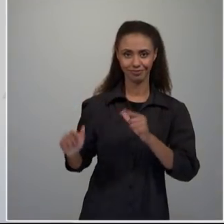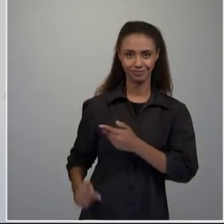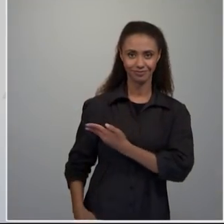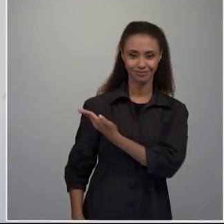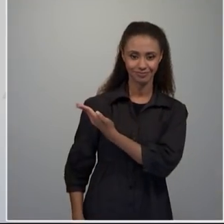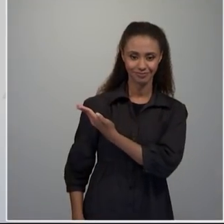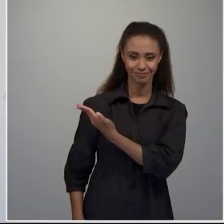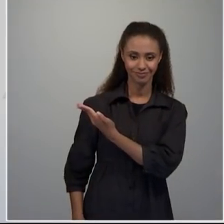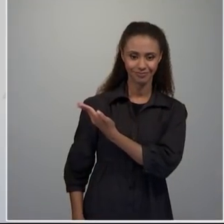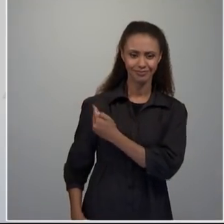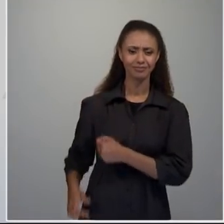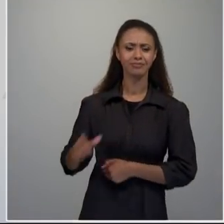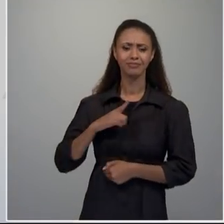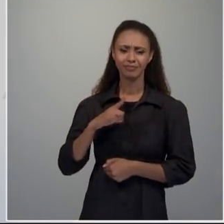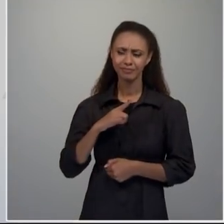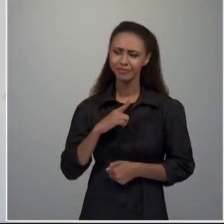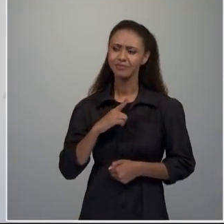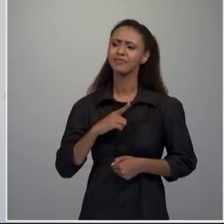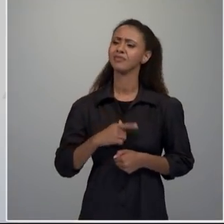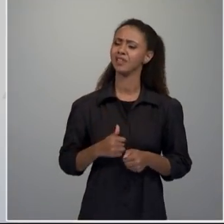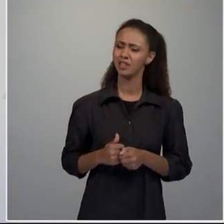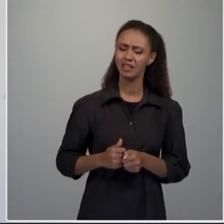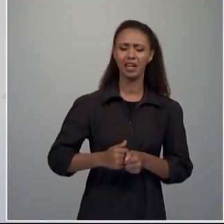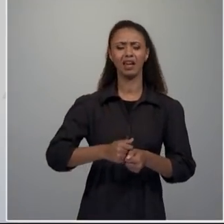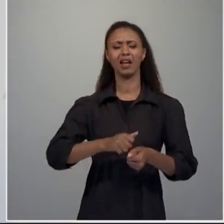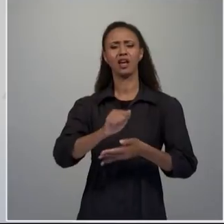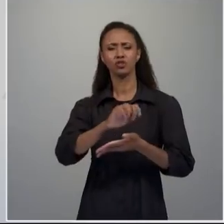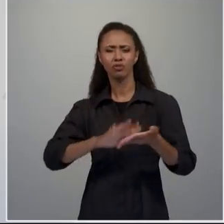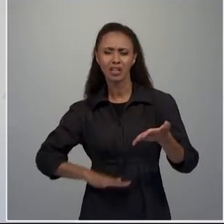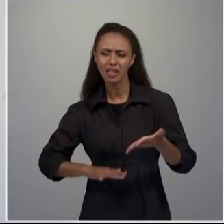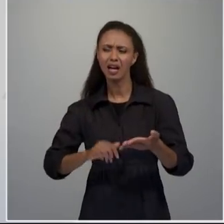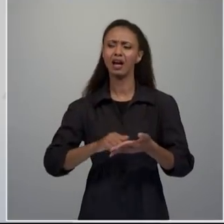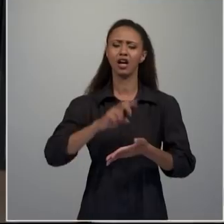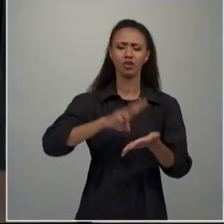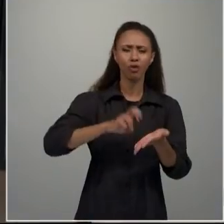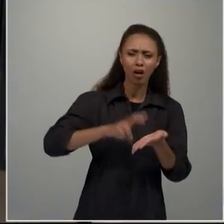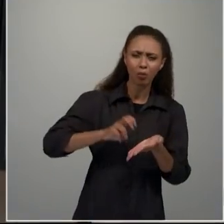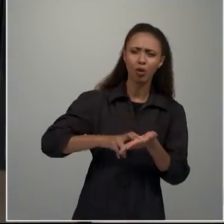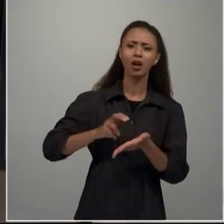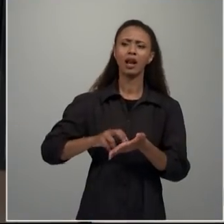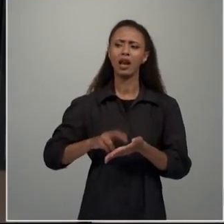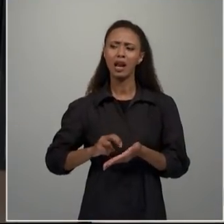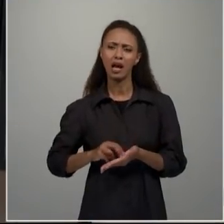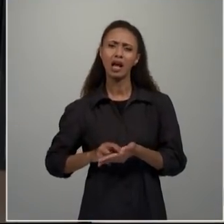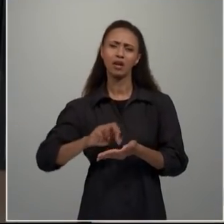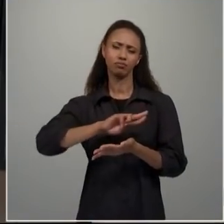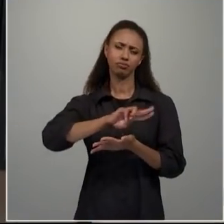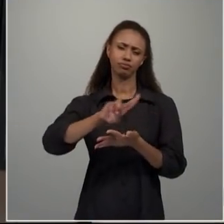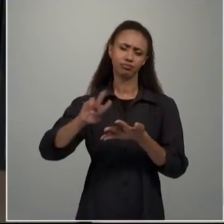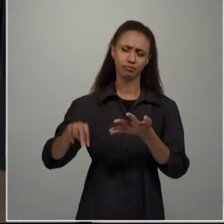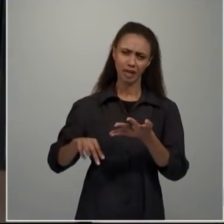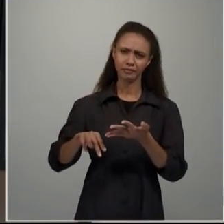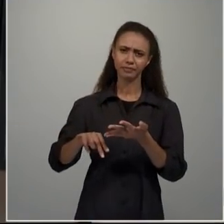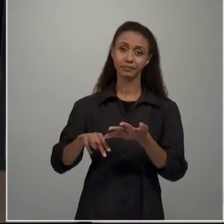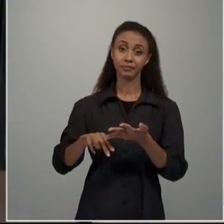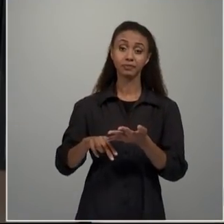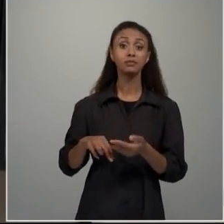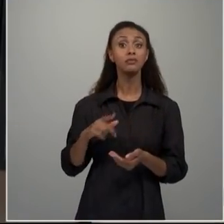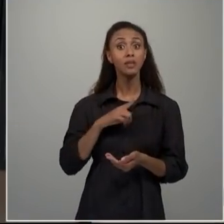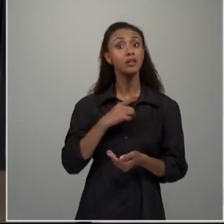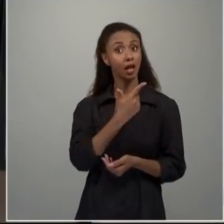vocabulário playlist quando você vai tocar bulário minhas lições se você quiser continuar a fazer algumas atividades ele tem coisas bem